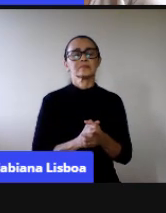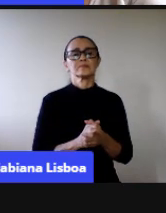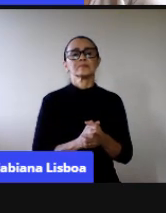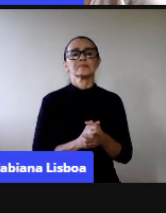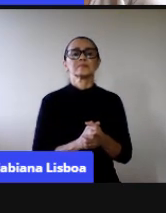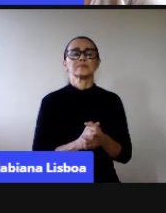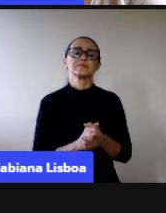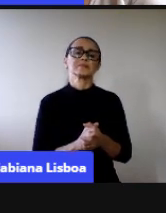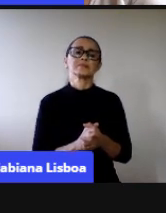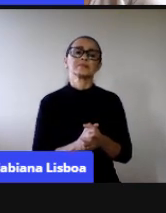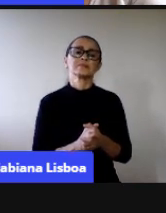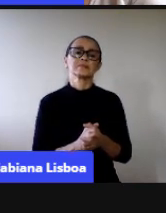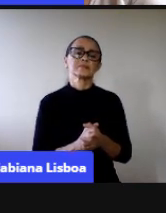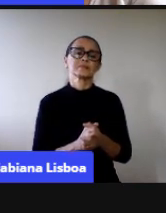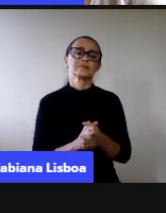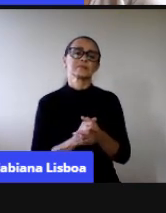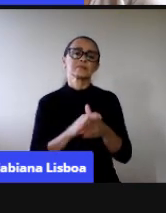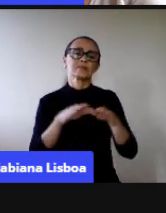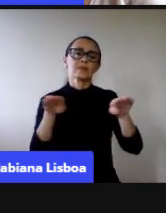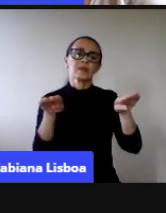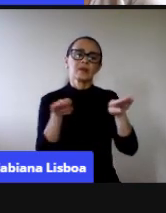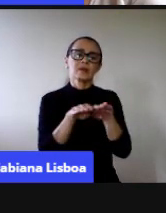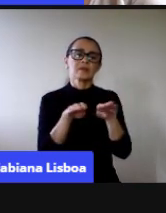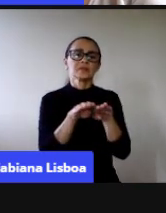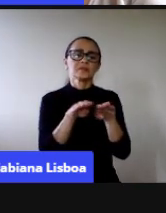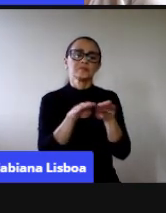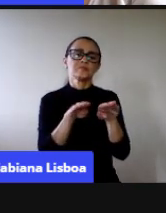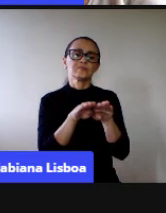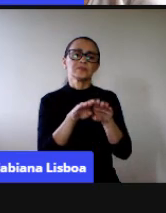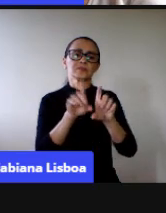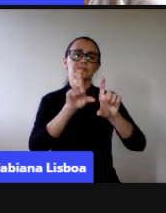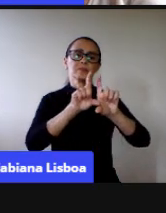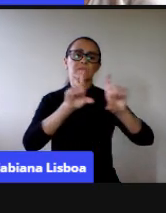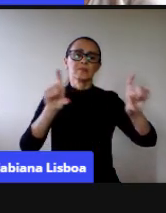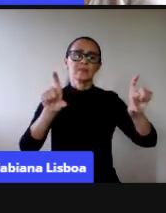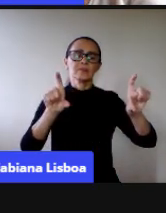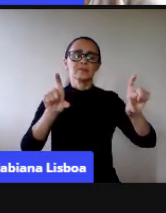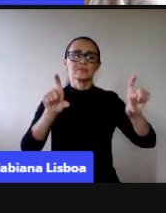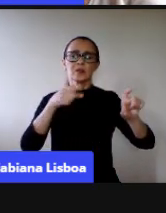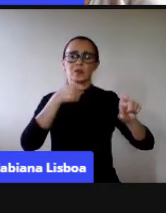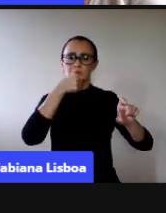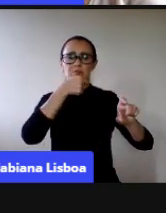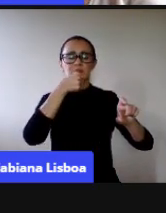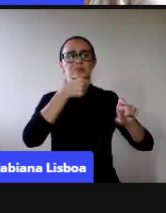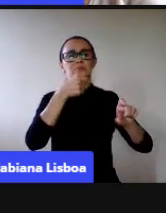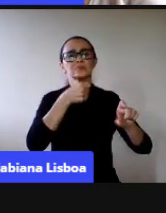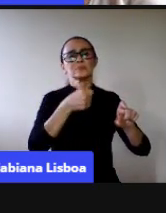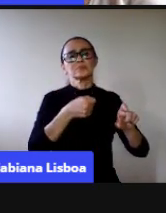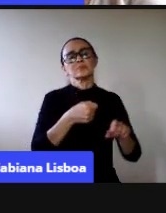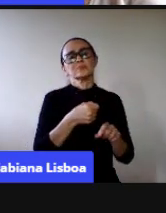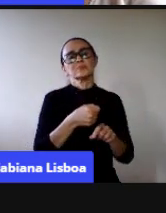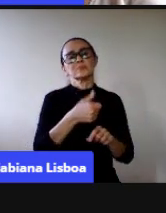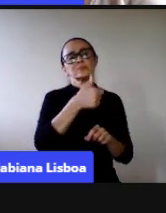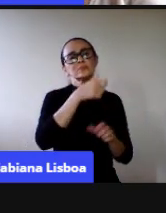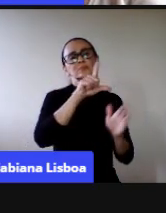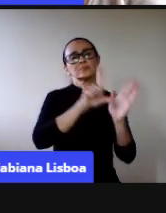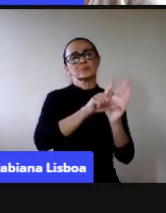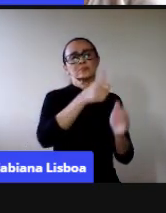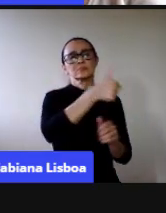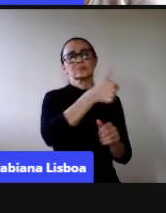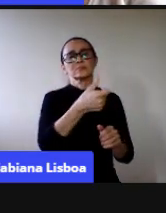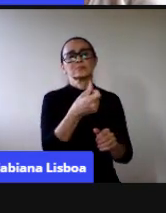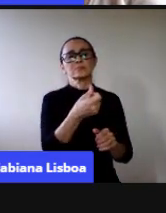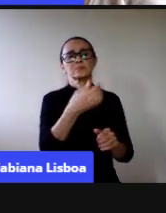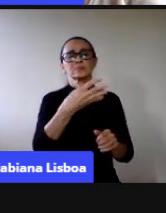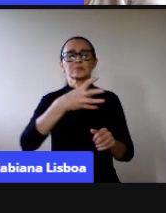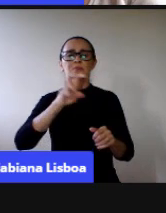Aqui eu trouxe também um trecho de uma entrevista do Gerson Banil, né, sobre a Lei 11.645,